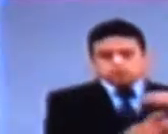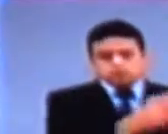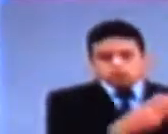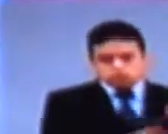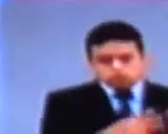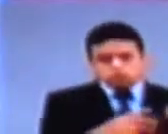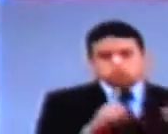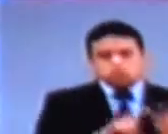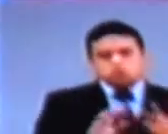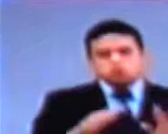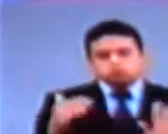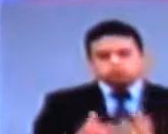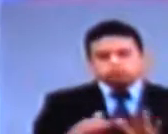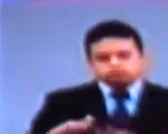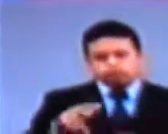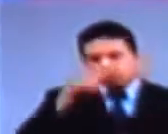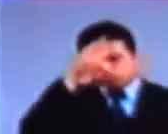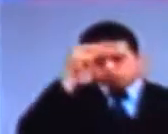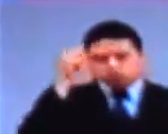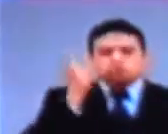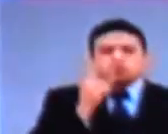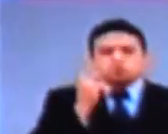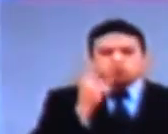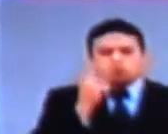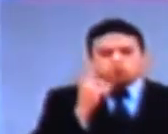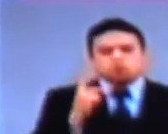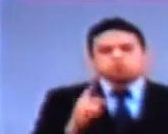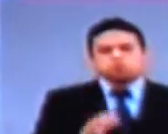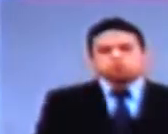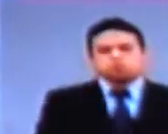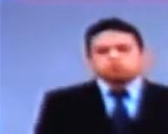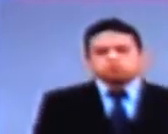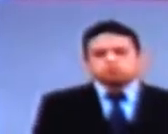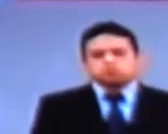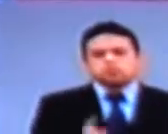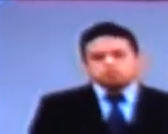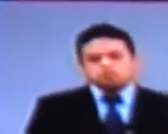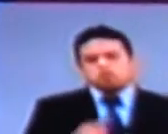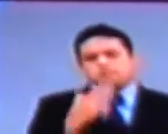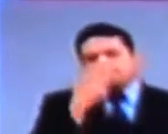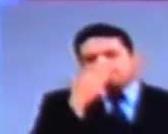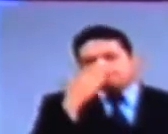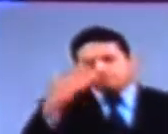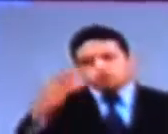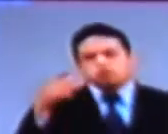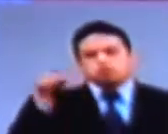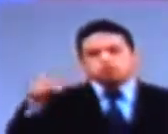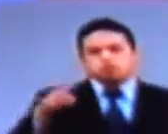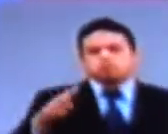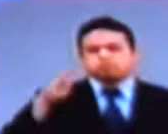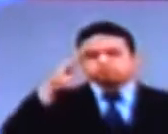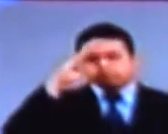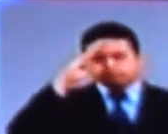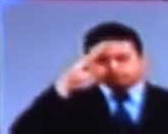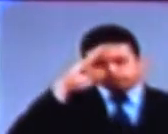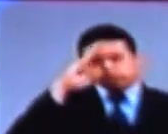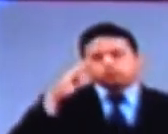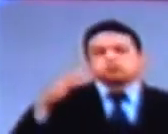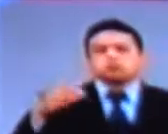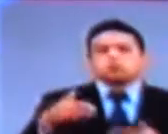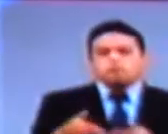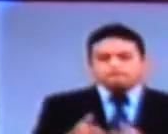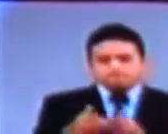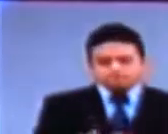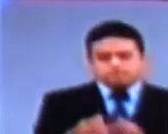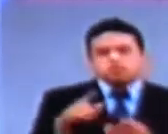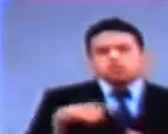aqueles que se mobilizaram. A Prefeitura Municipal, no segundo aqui, logo na Marinha. Está tudo controlado, amanhã vão ter quase